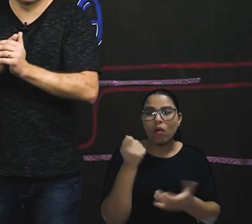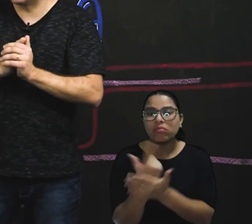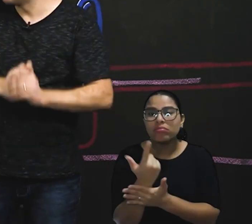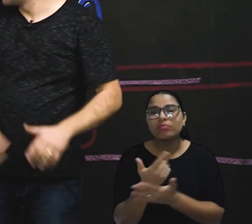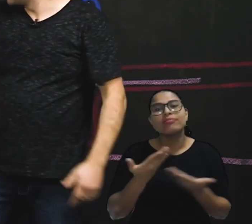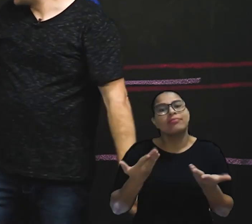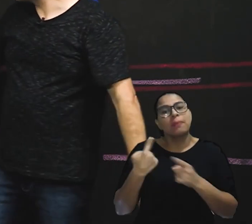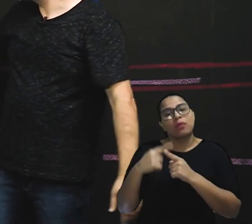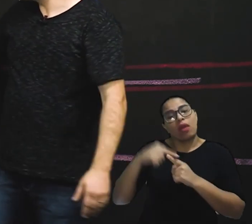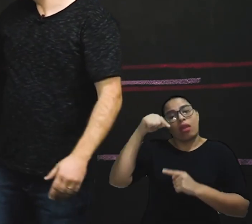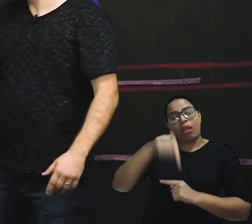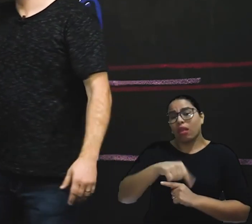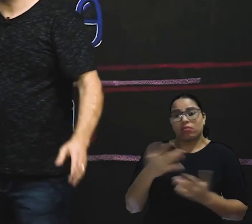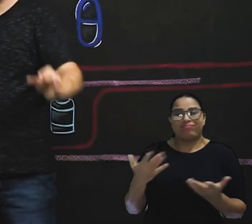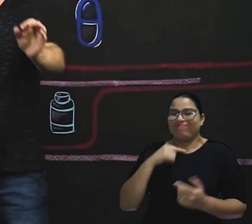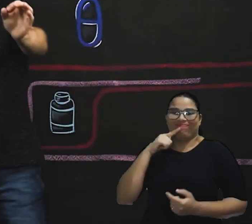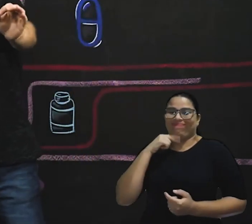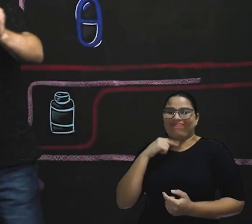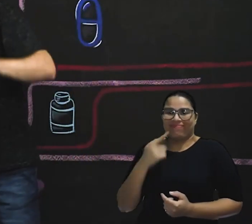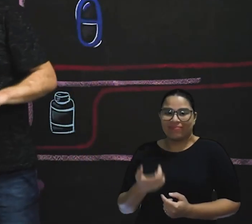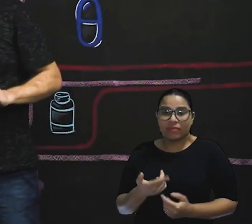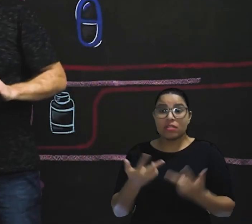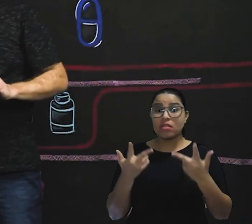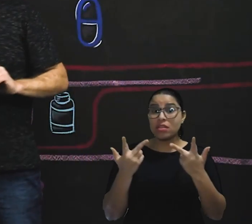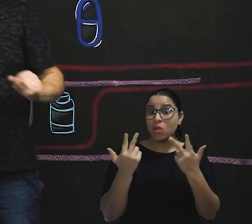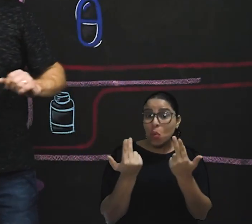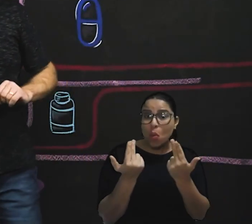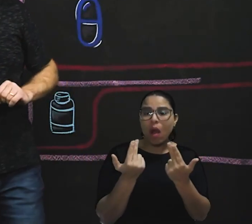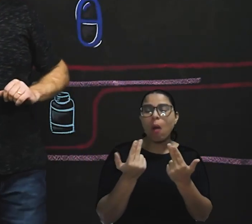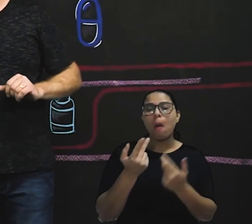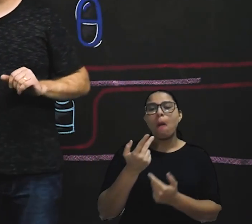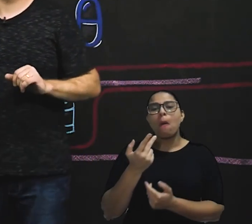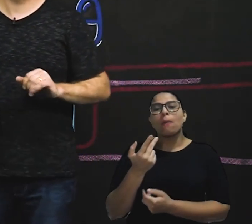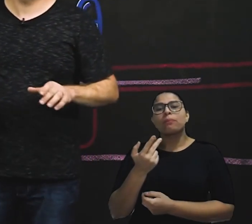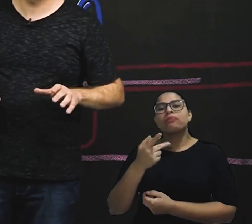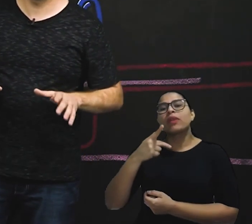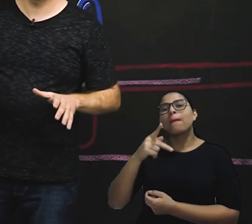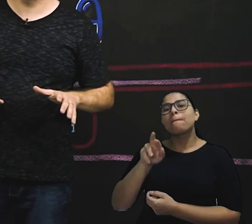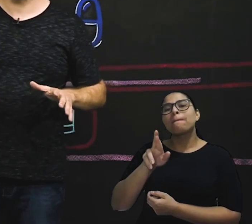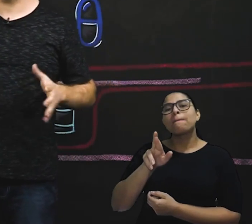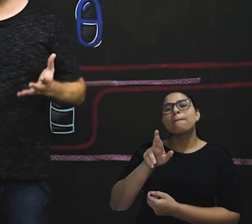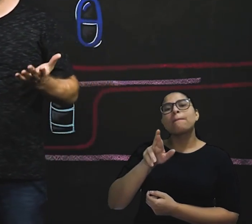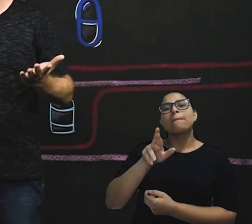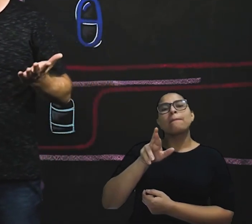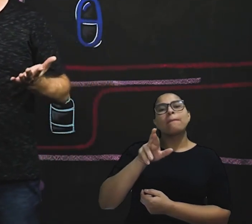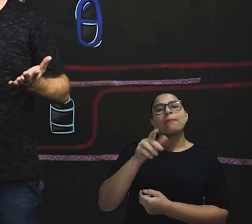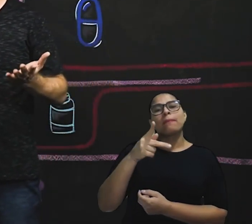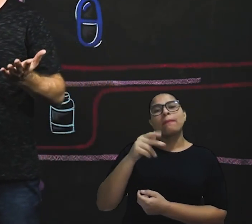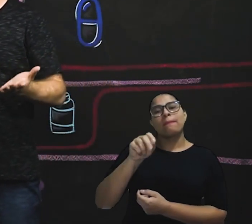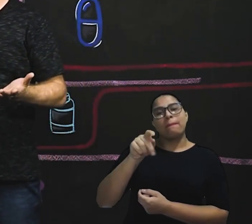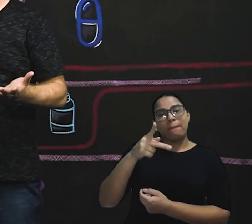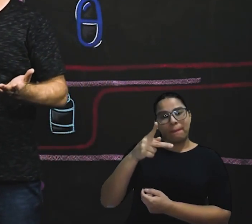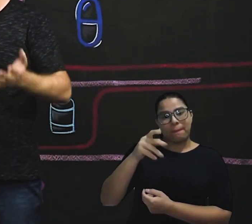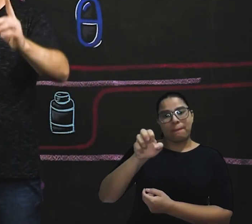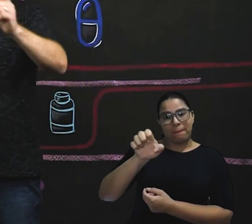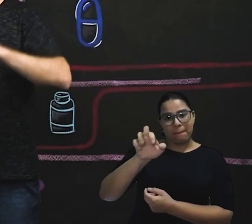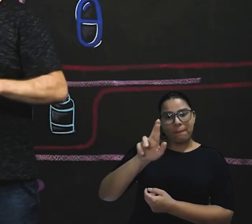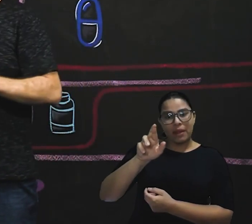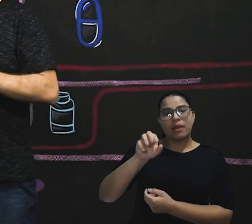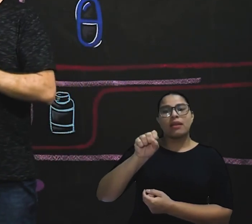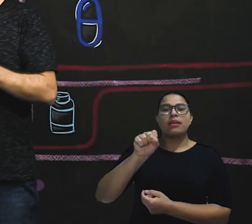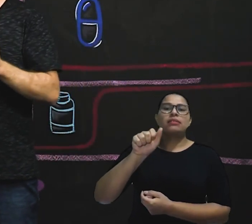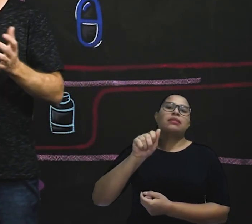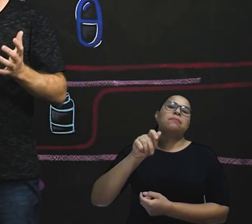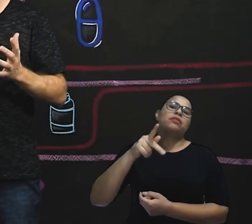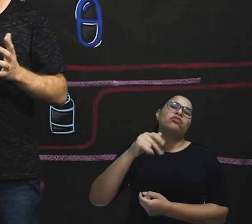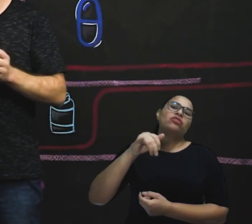tanta utilidade. Assim como a obsolescência perceptiva. Basicamente, a obsolescência perceptiva ela gera através da moda. Vocês já